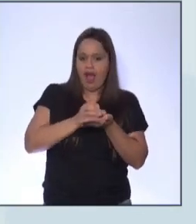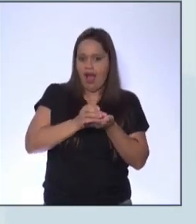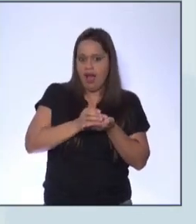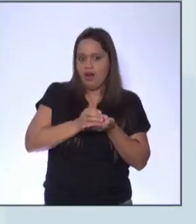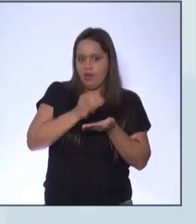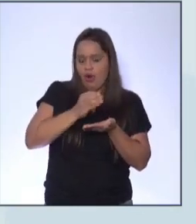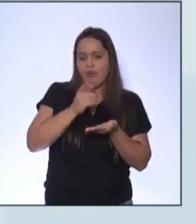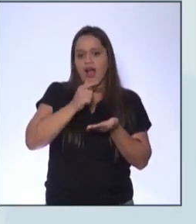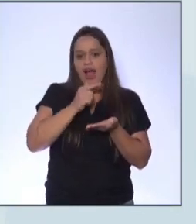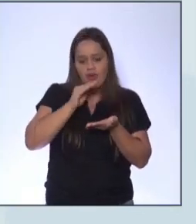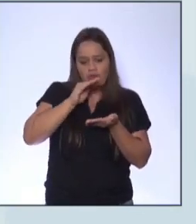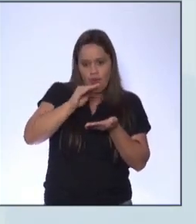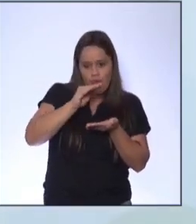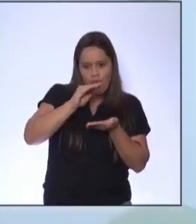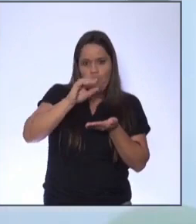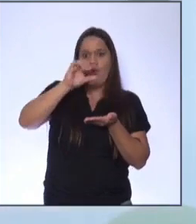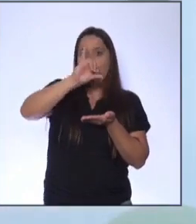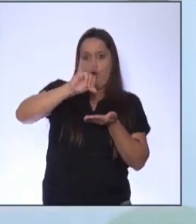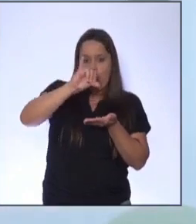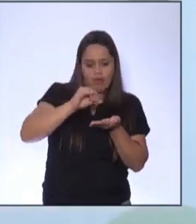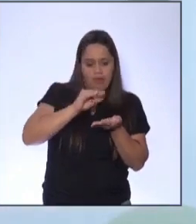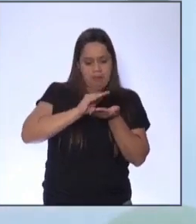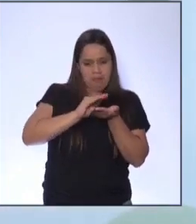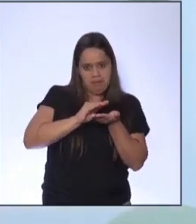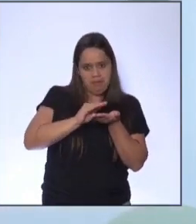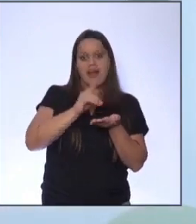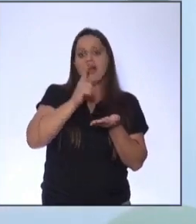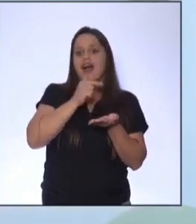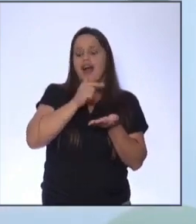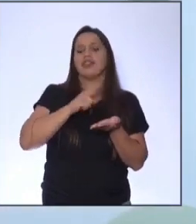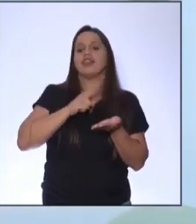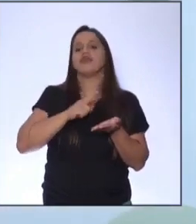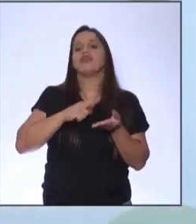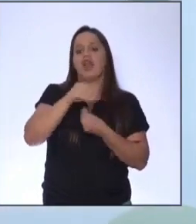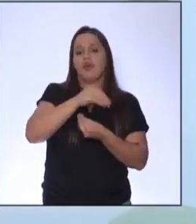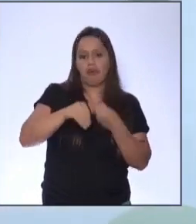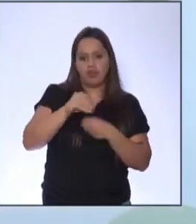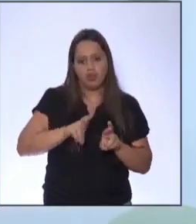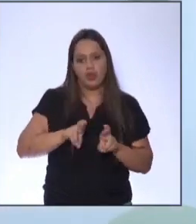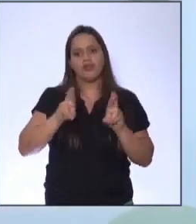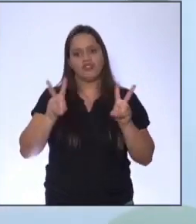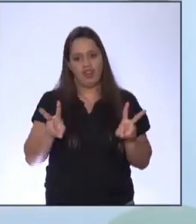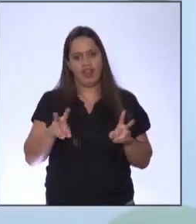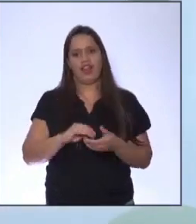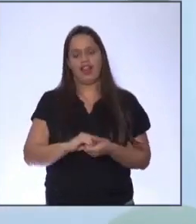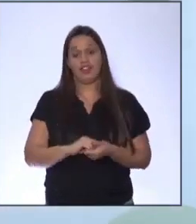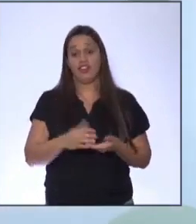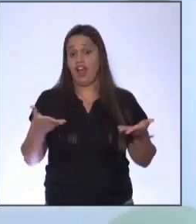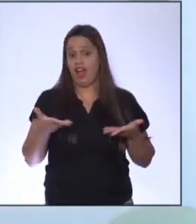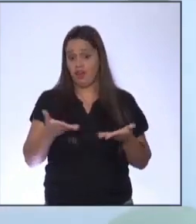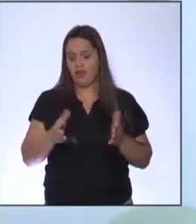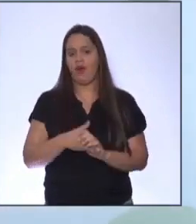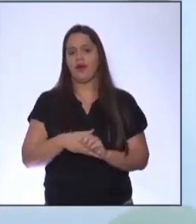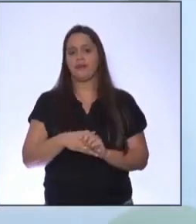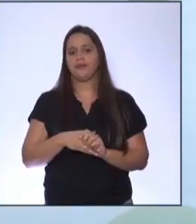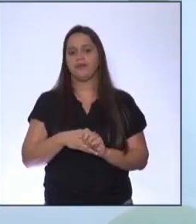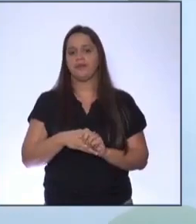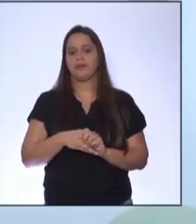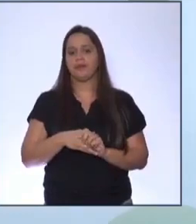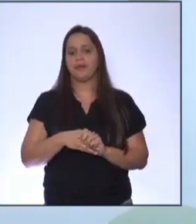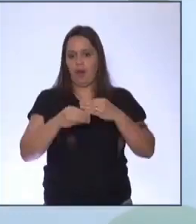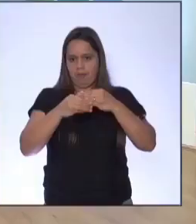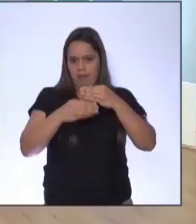água ficou embaixo. Então, nós temos aí uma mistura heterogênea, né? Agora, a gente vai passar mais um slide aqui para a gente